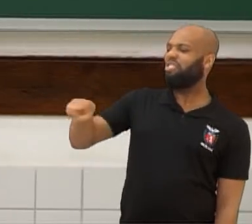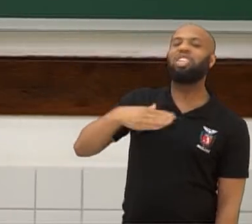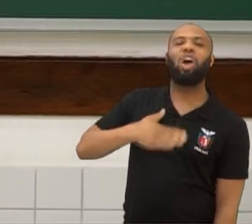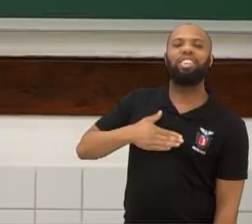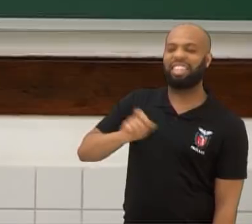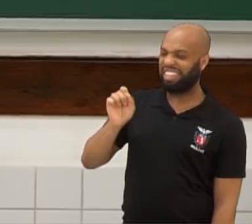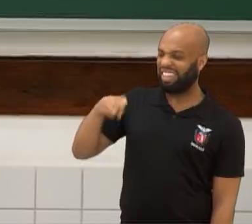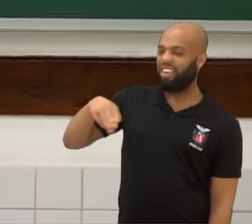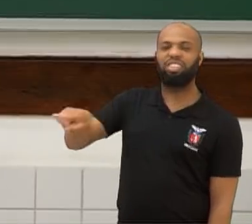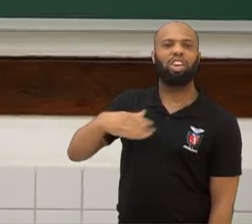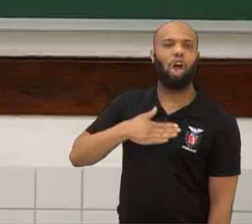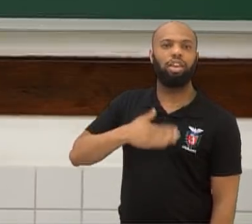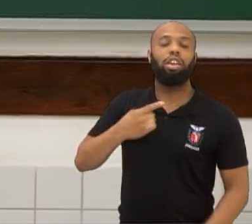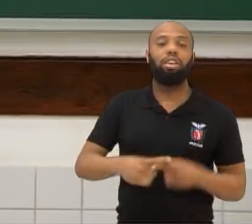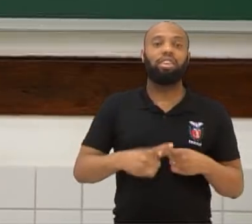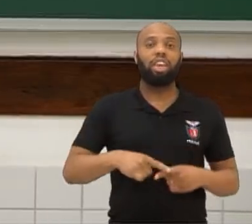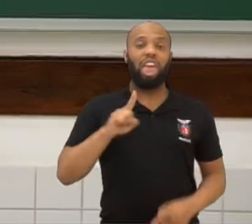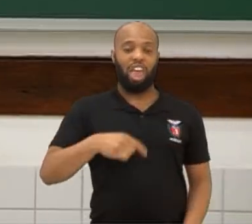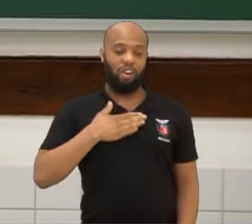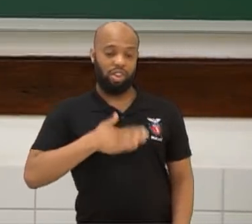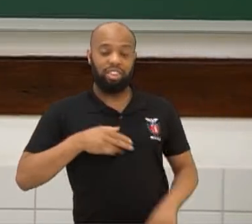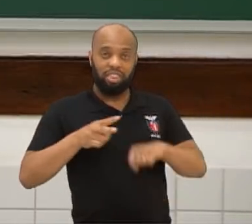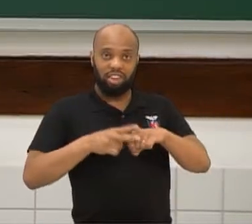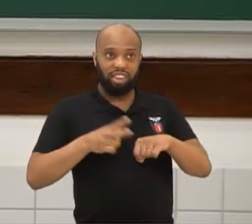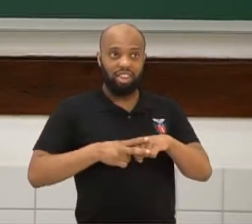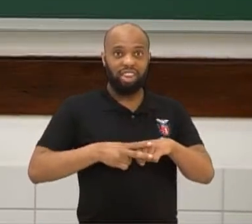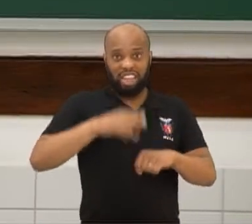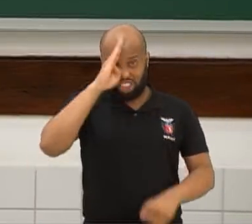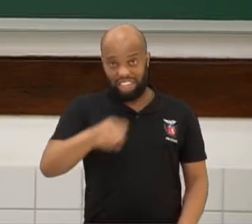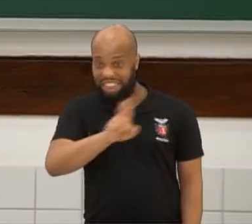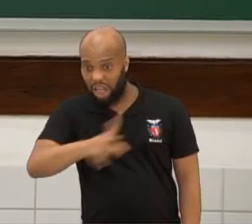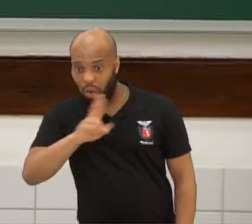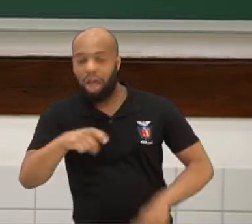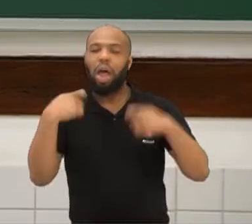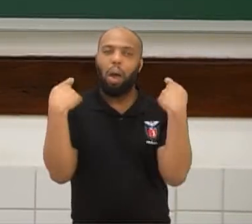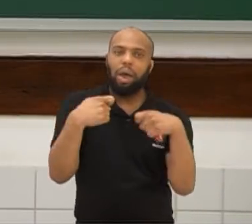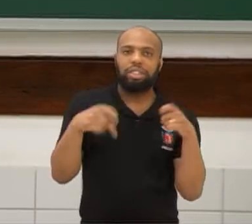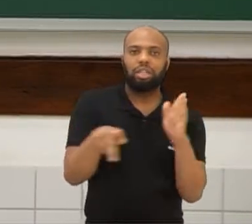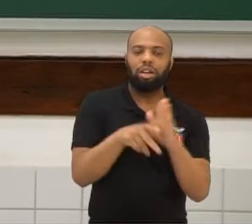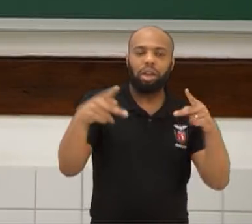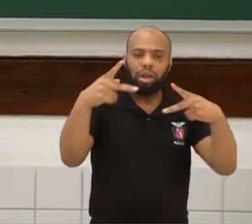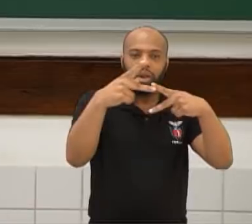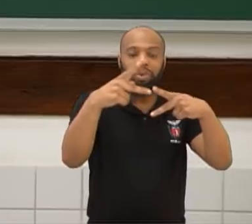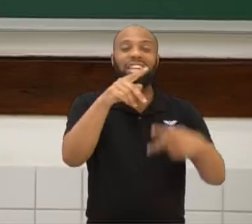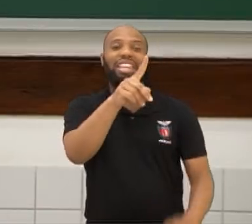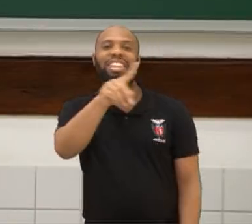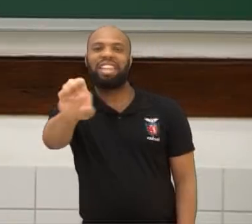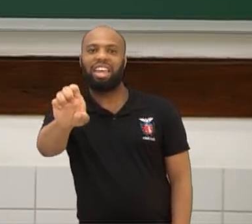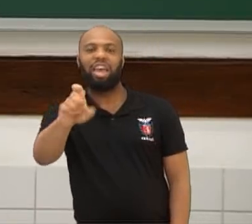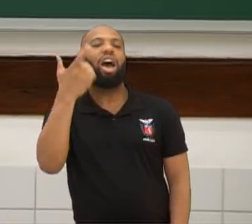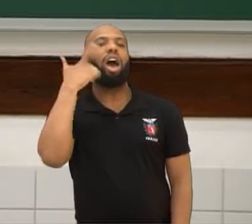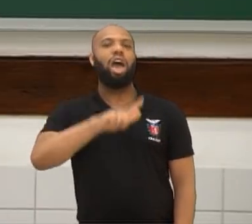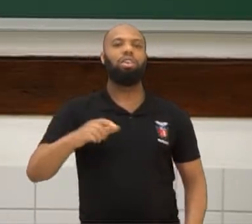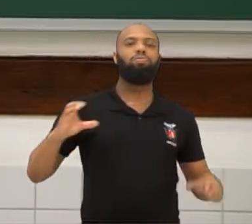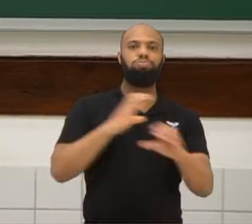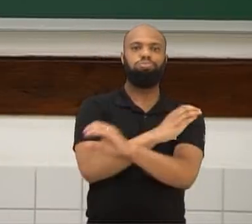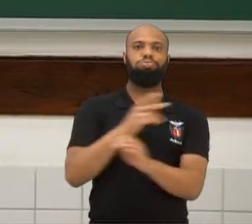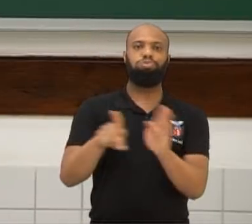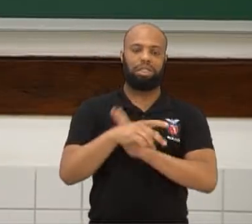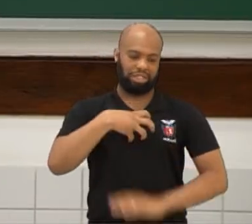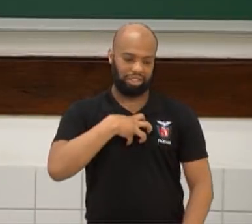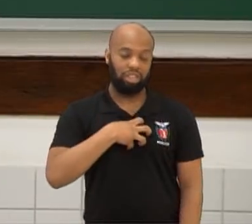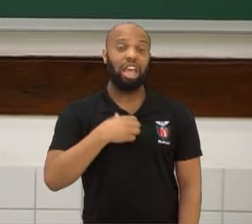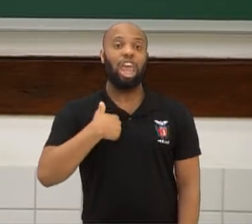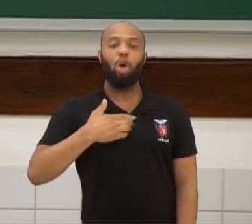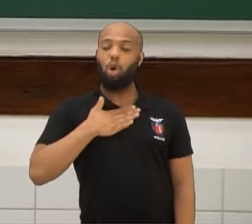o verbo gostar é transitivo indireto e ele necessita da preposição de para complementar o sentido. Né? E quando eu